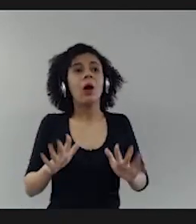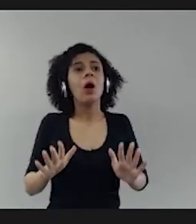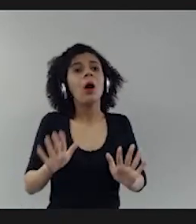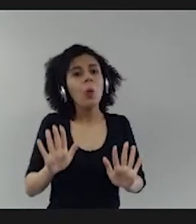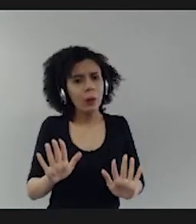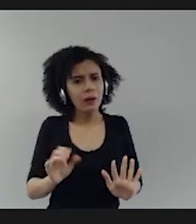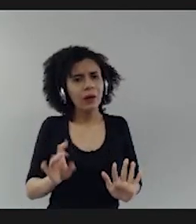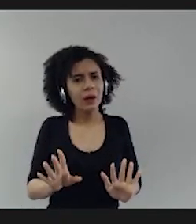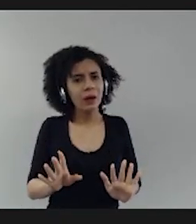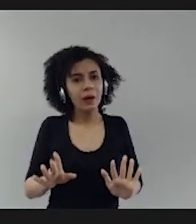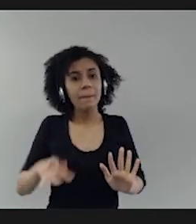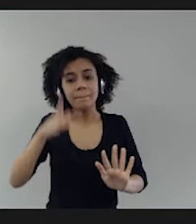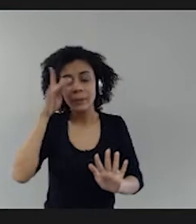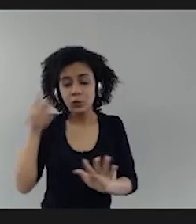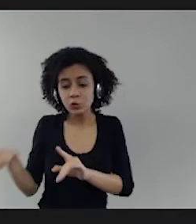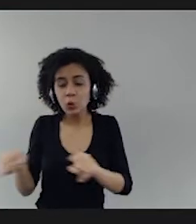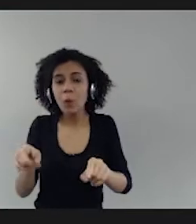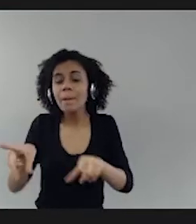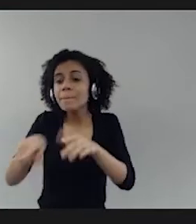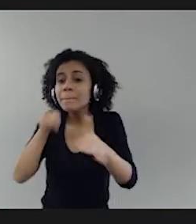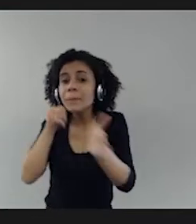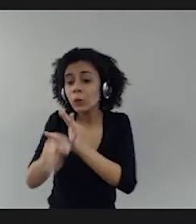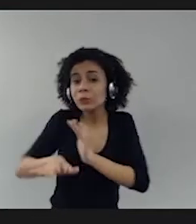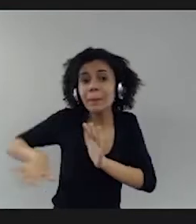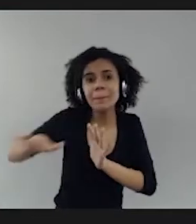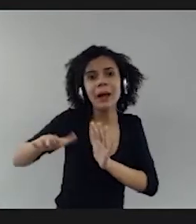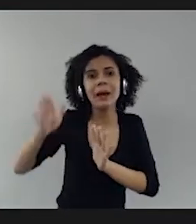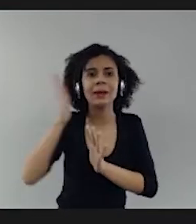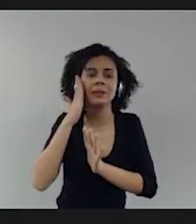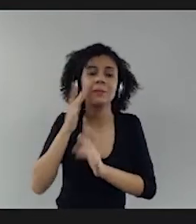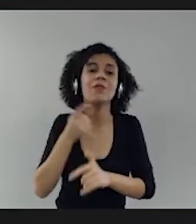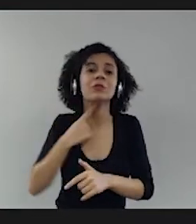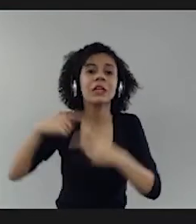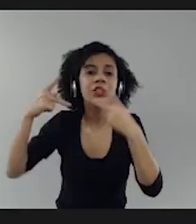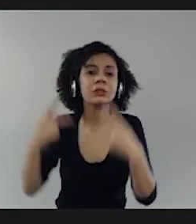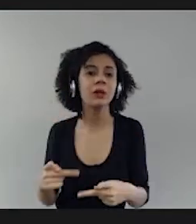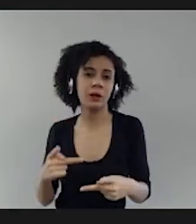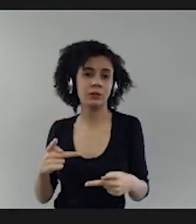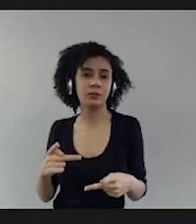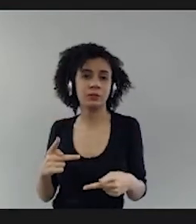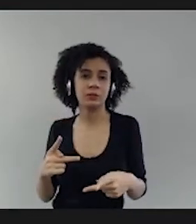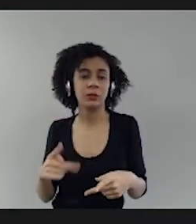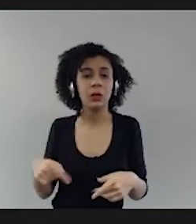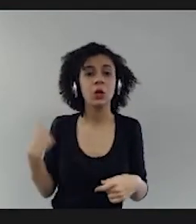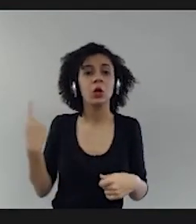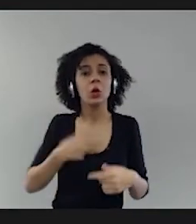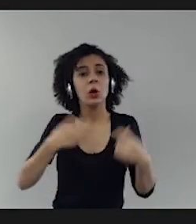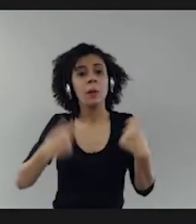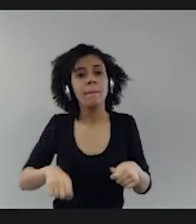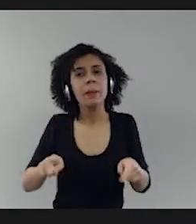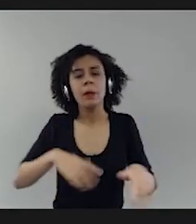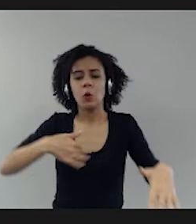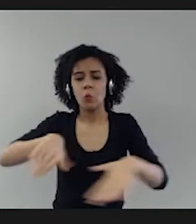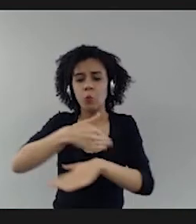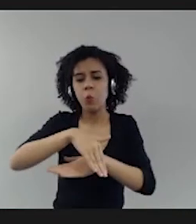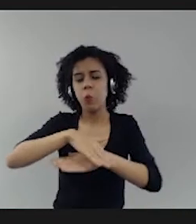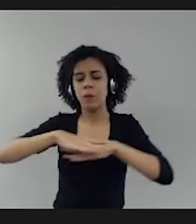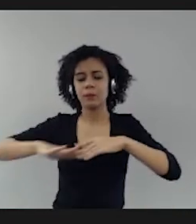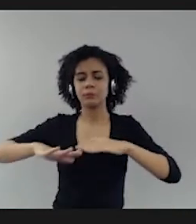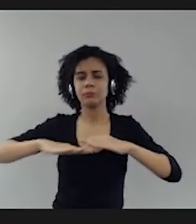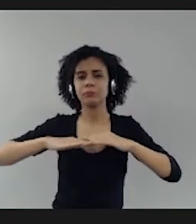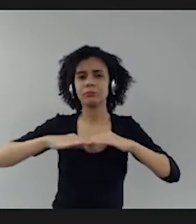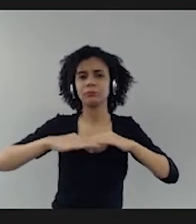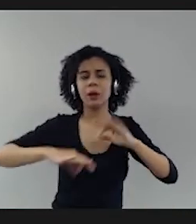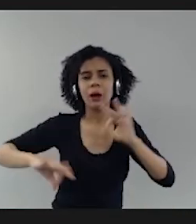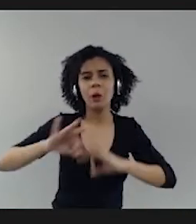essas pessoas é que eu preciso dizer como é o bairro que elas precisam. Nós temos que ter redesignação de ruas, de calçadas, nós temos